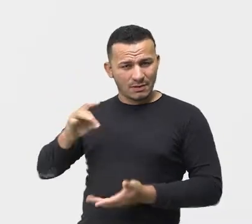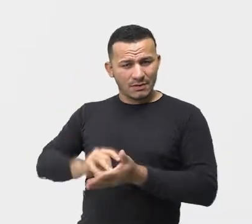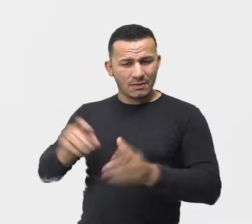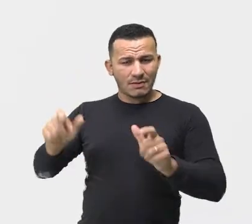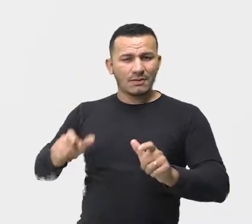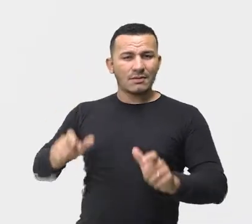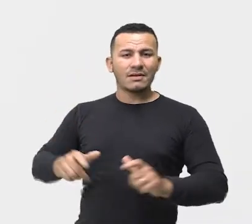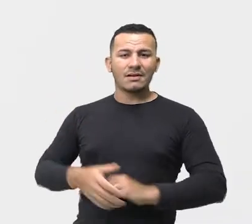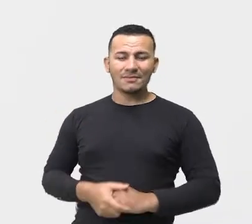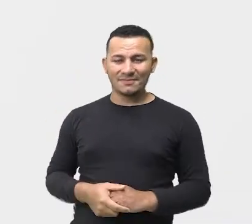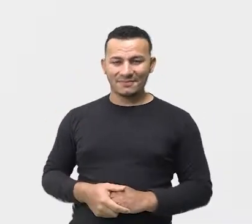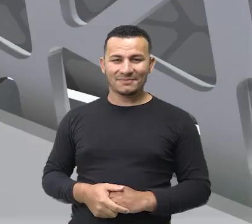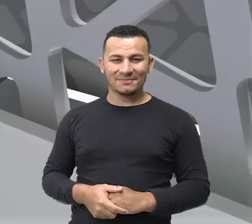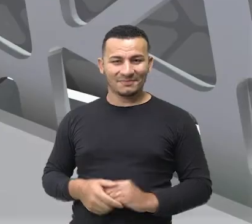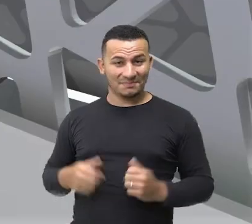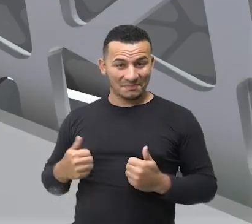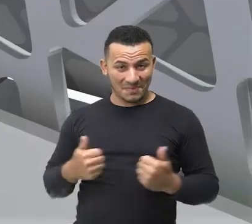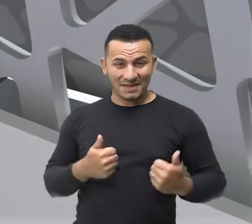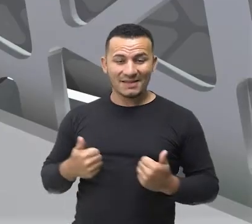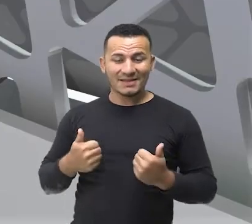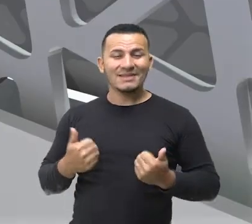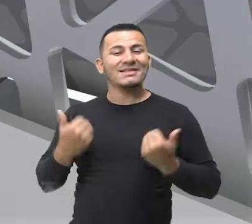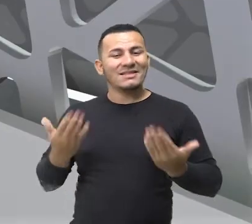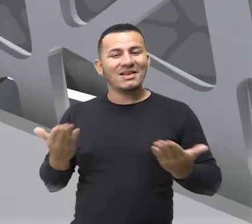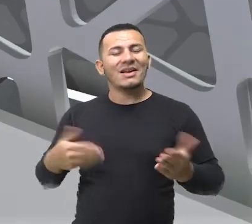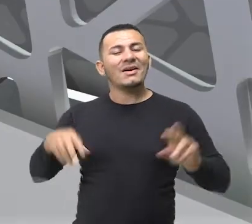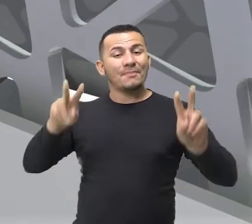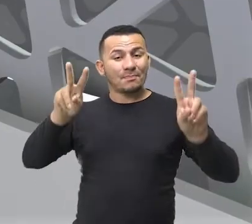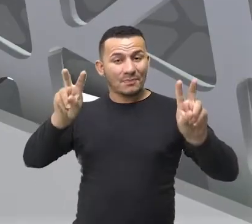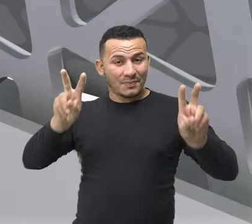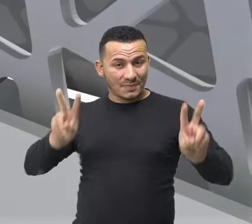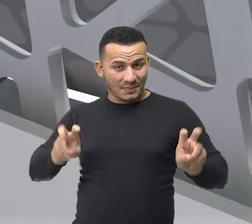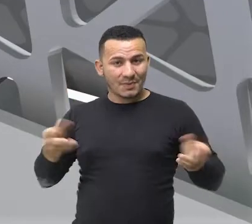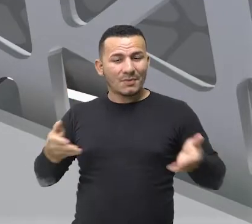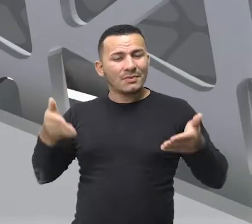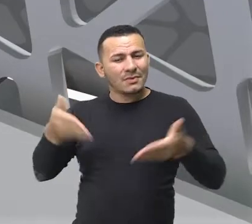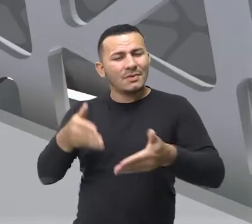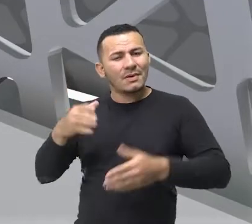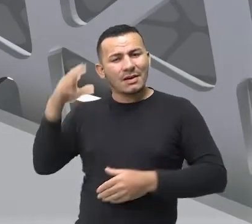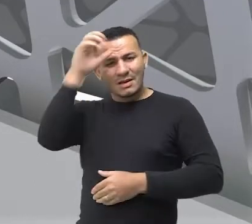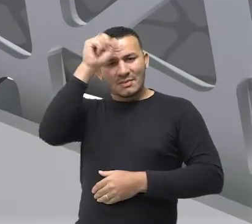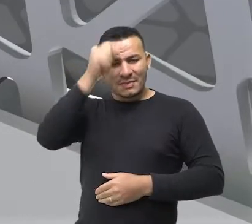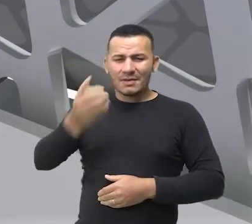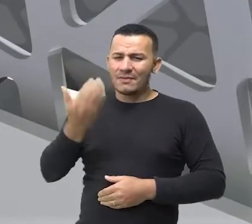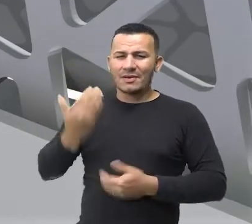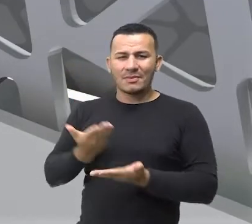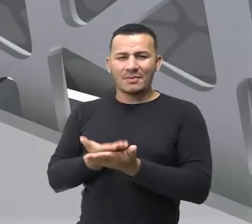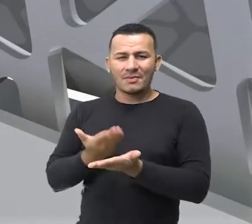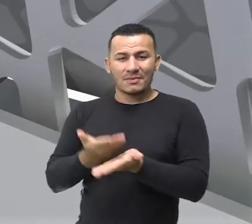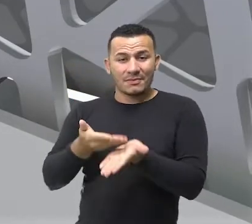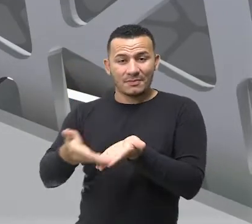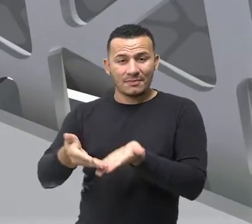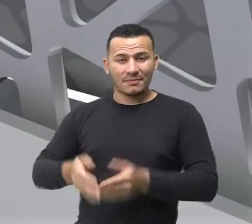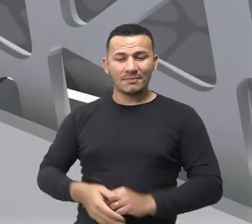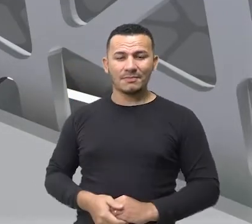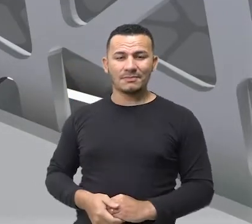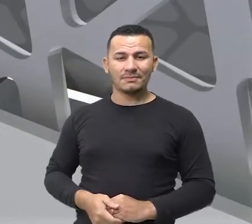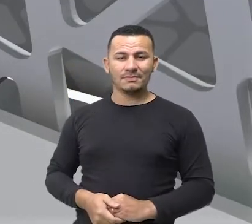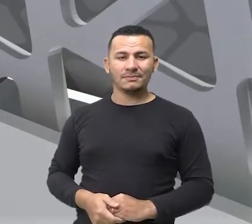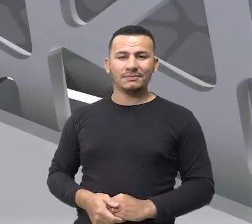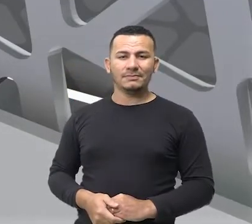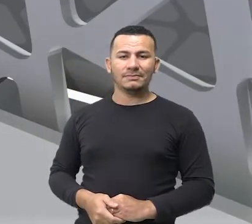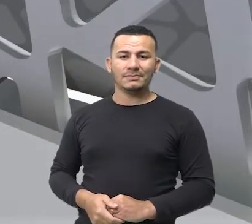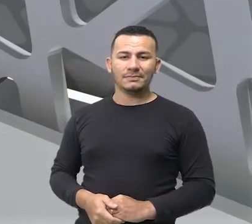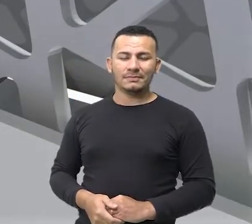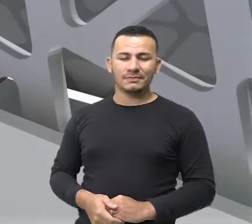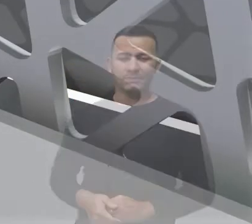local certo então esse é o nosso objeto de conhecimento e e a nossa aula Venham